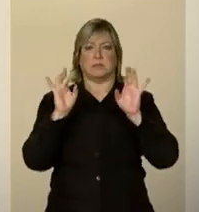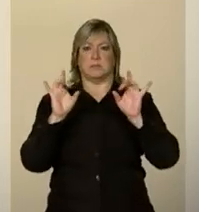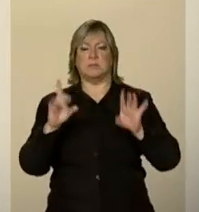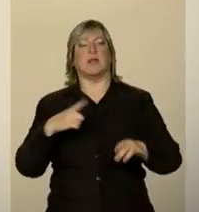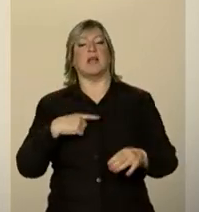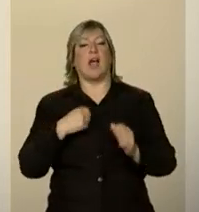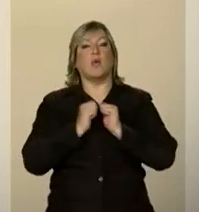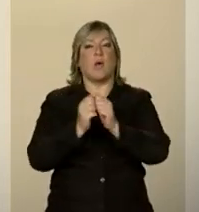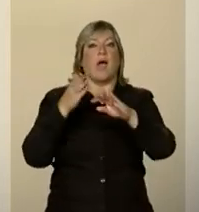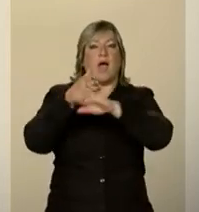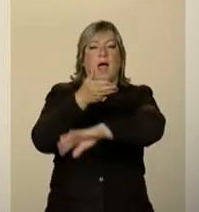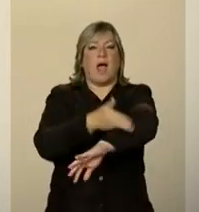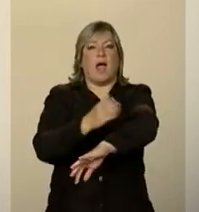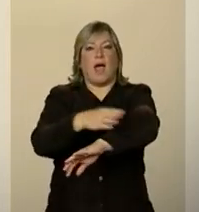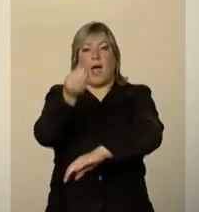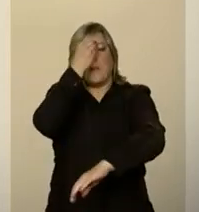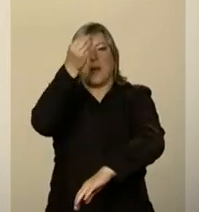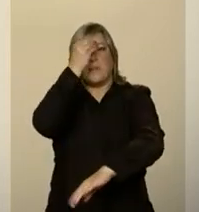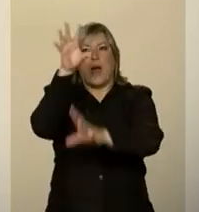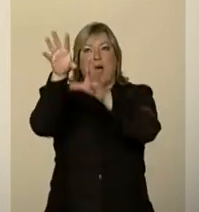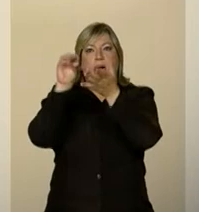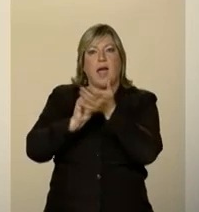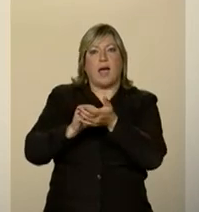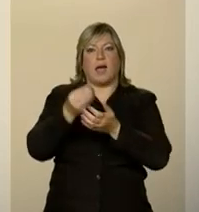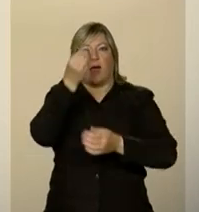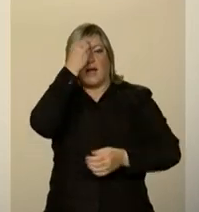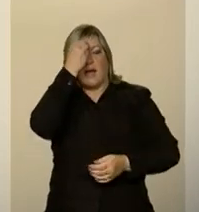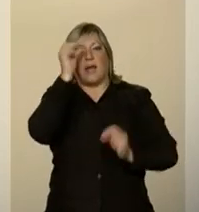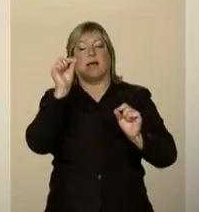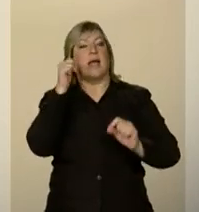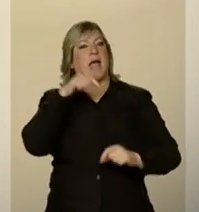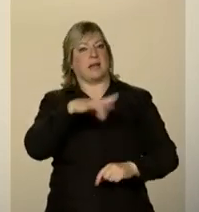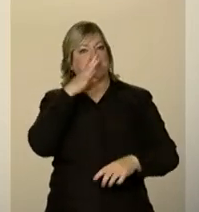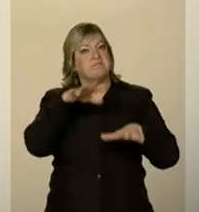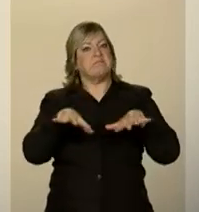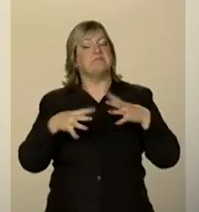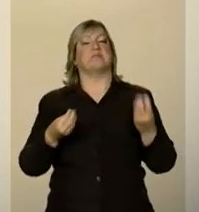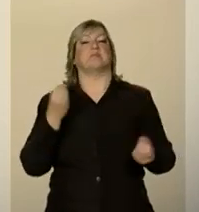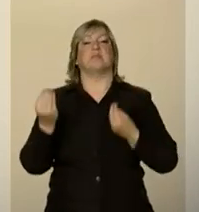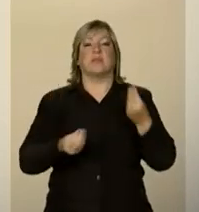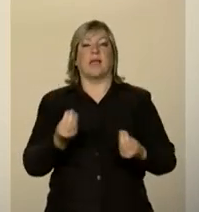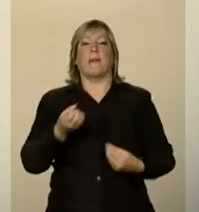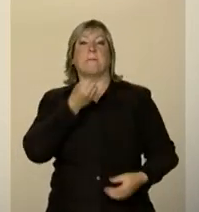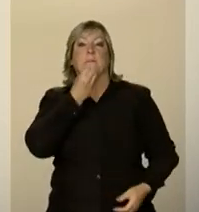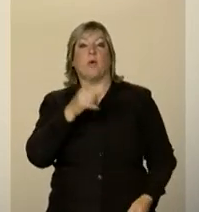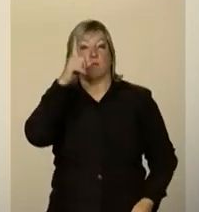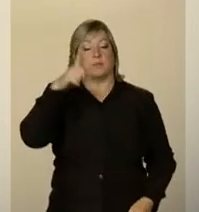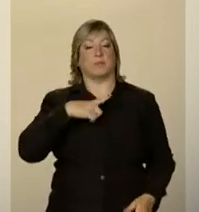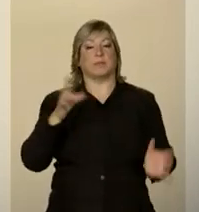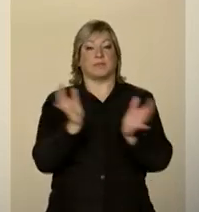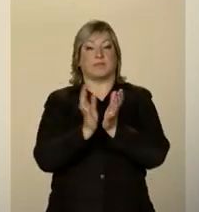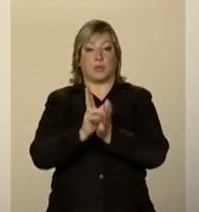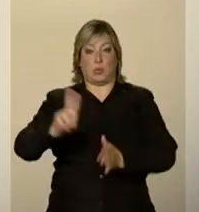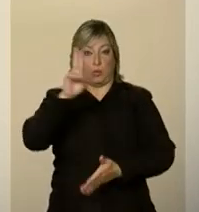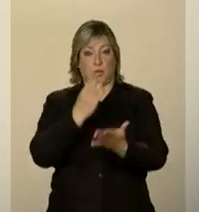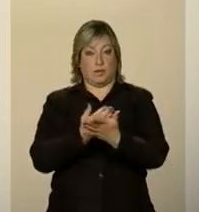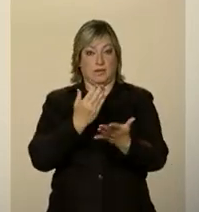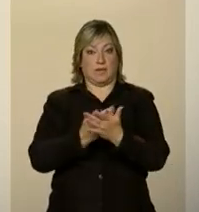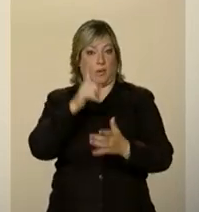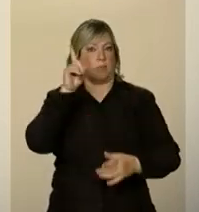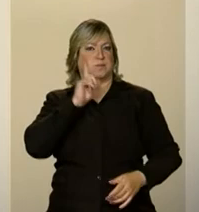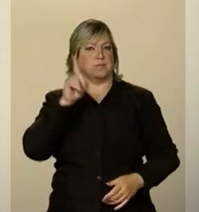qualificados do mundo todo a Ludmila você não também está muito impressionada com o empreendedorismo das